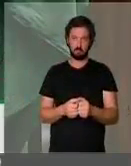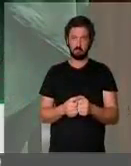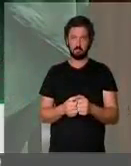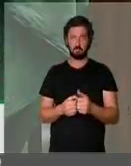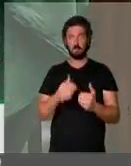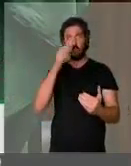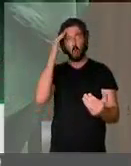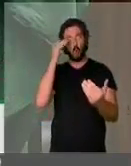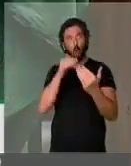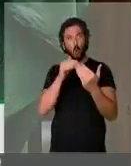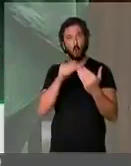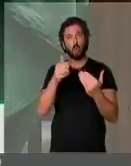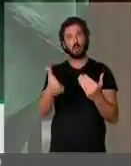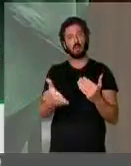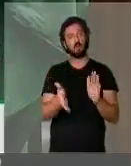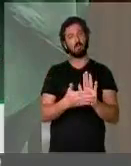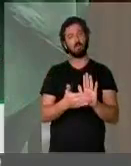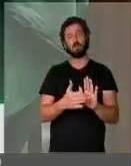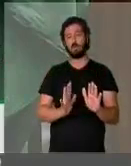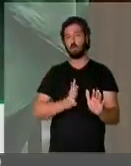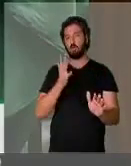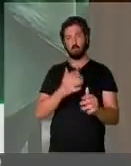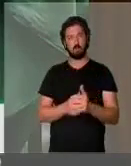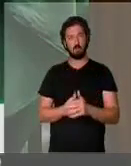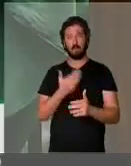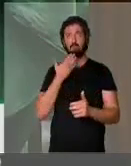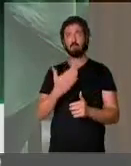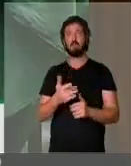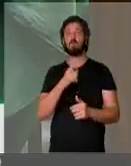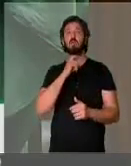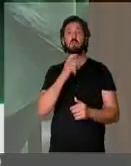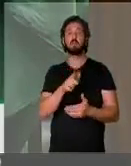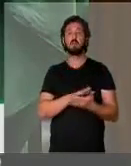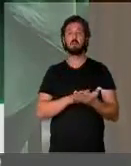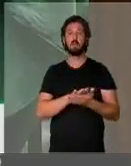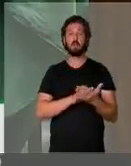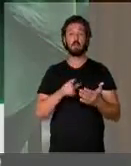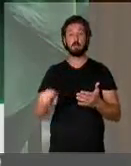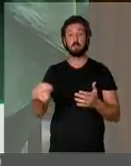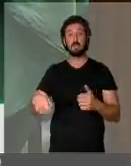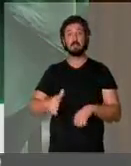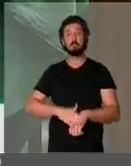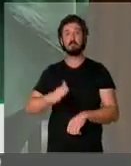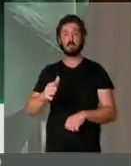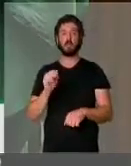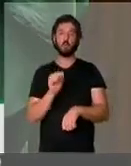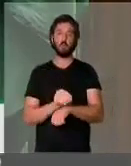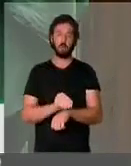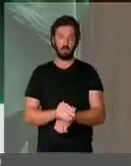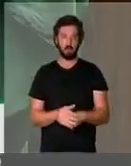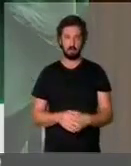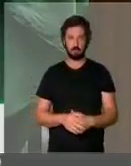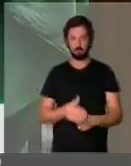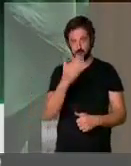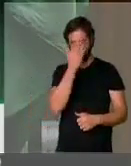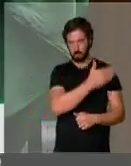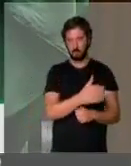alinhar com uma proposta como essa que não vai privilegiar aqueles que mais precisam do nosso cuidado no nosso país. Muito obrigado.